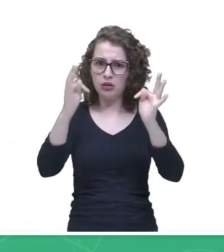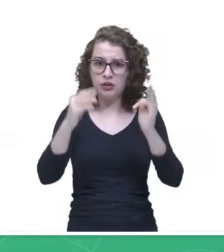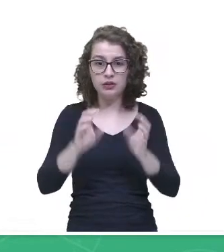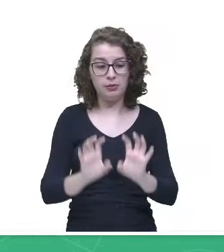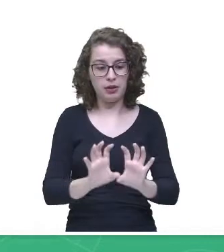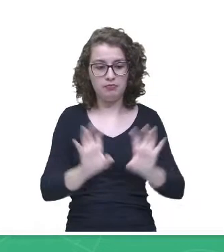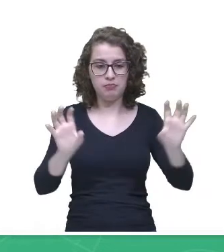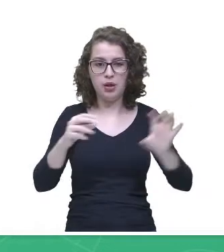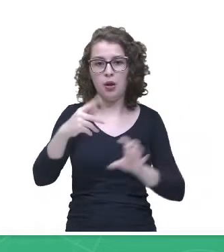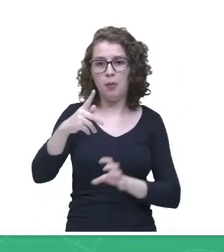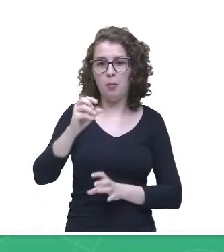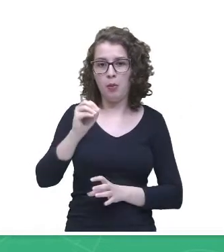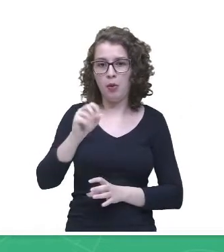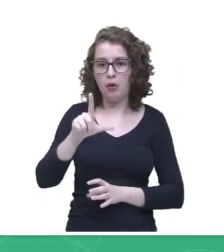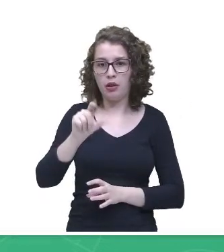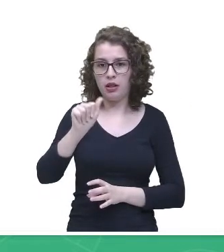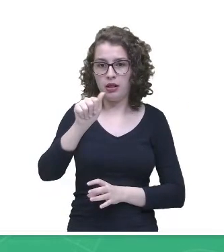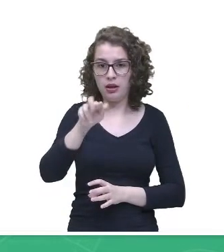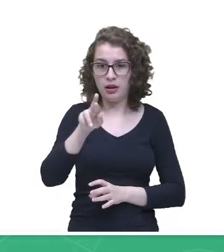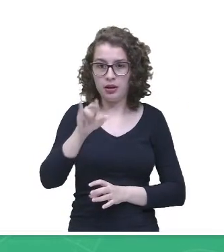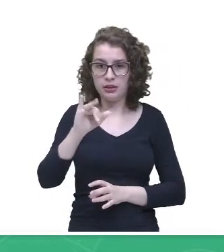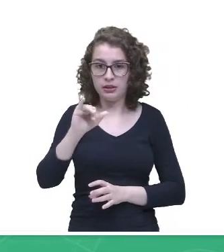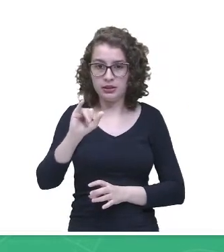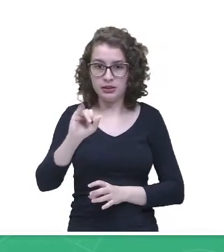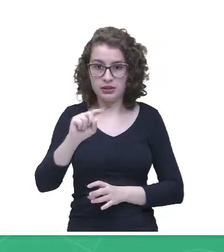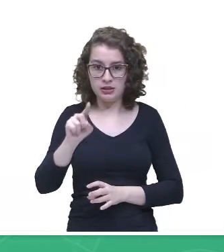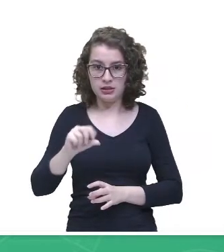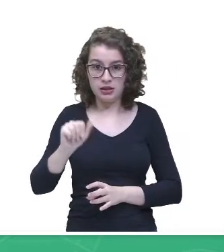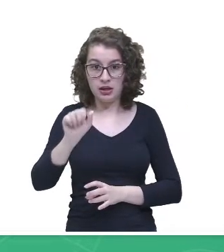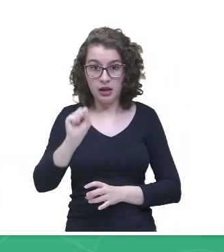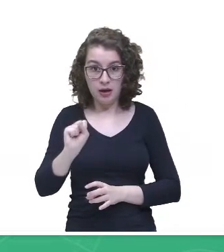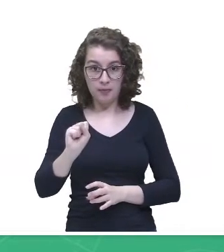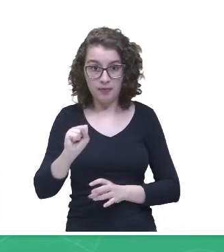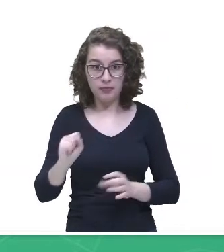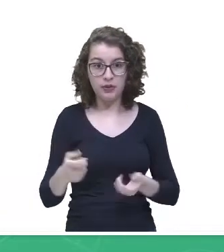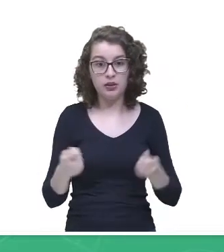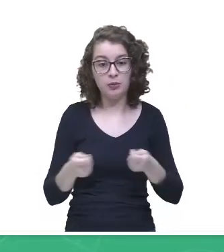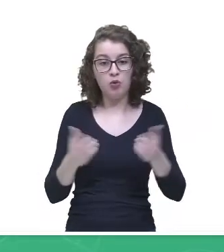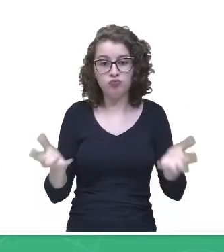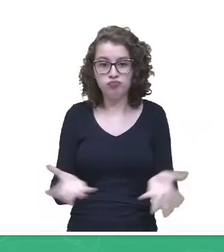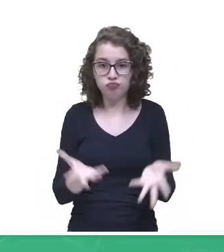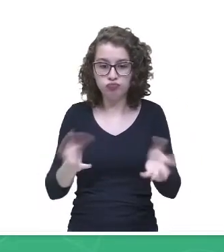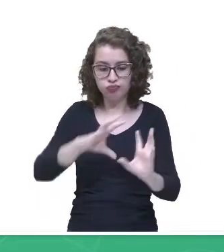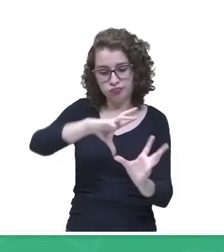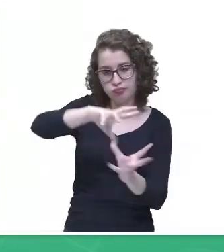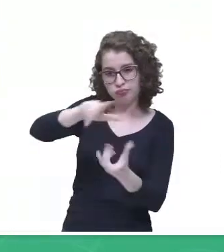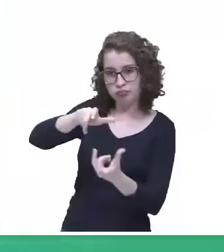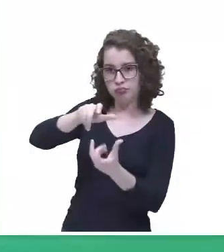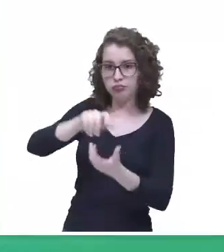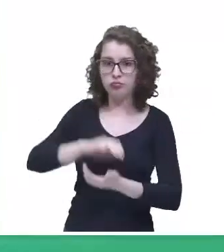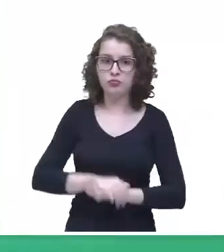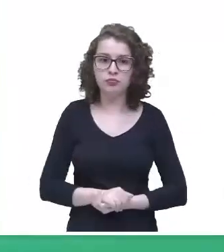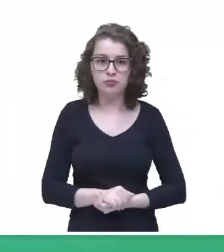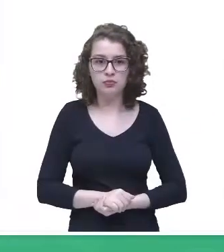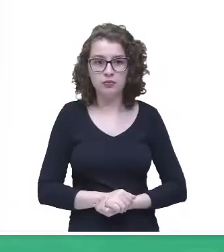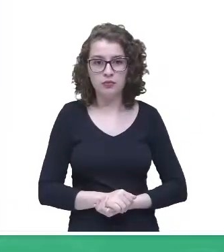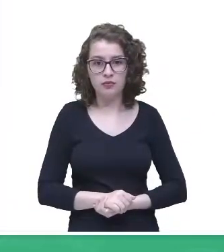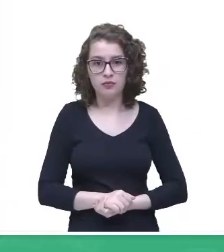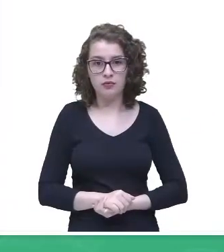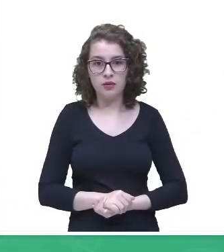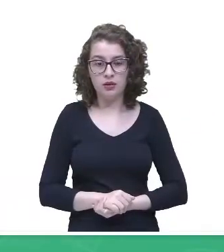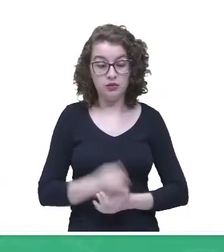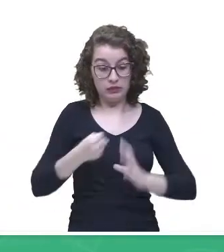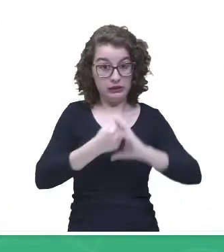polarizam os fluxos das redes mundiais, tá bom? Então, essas são